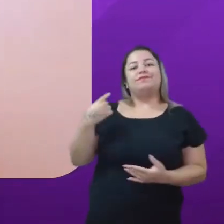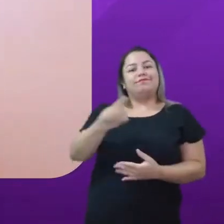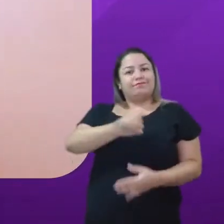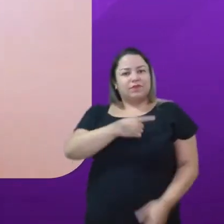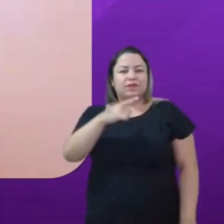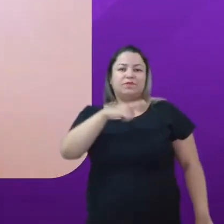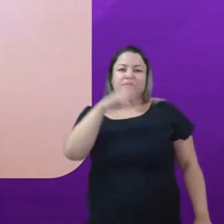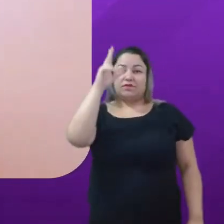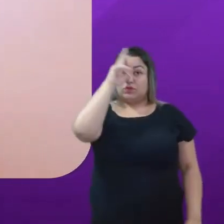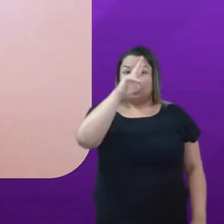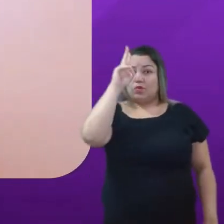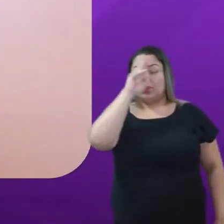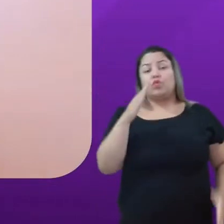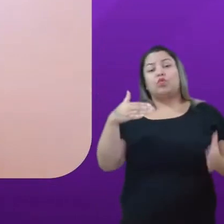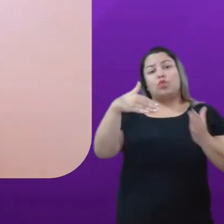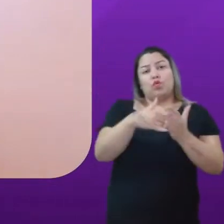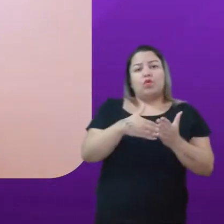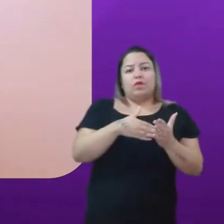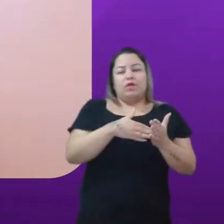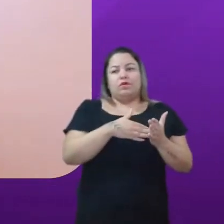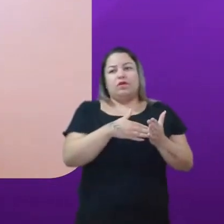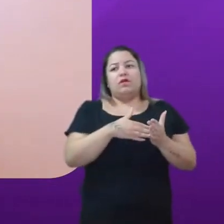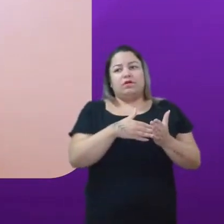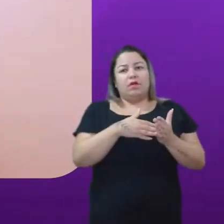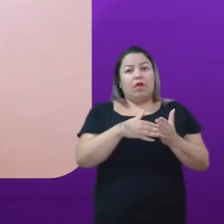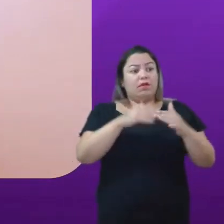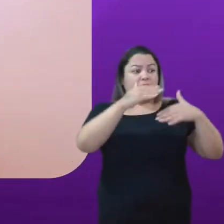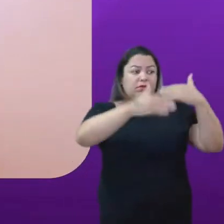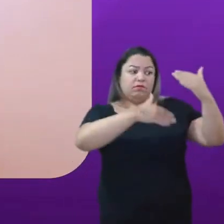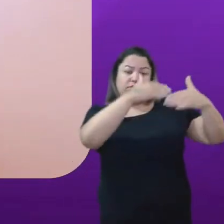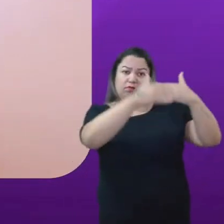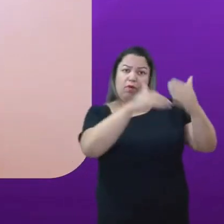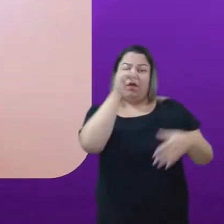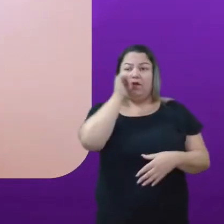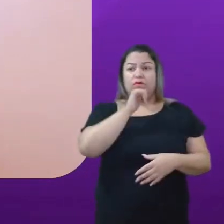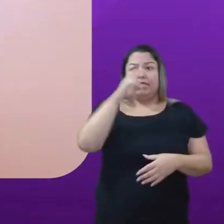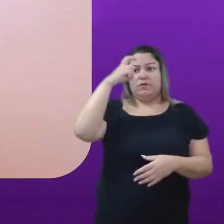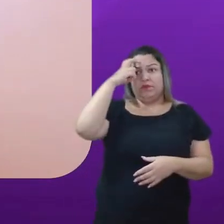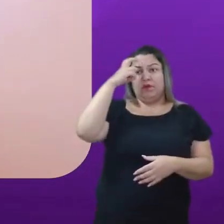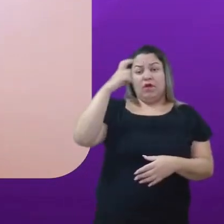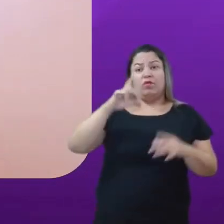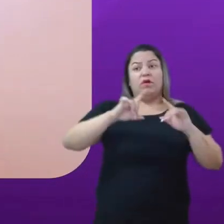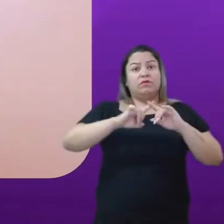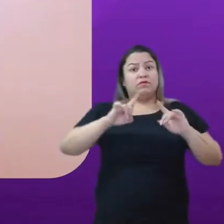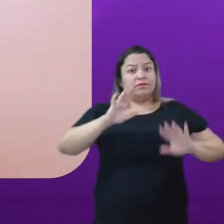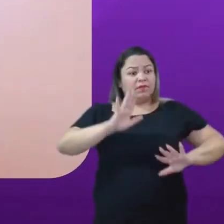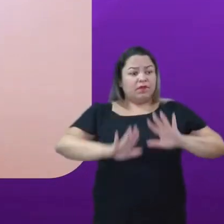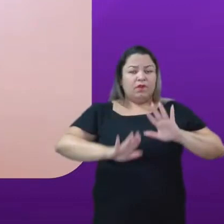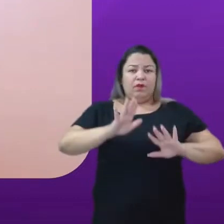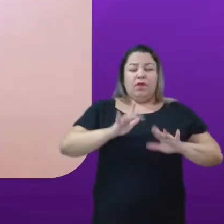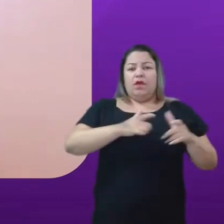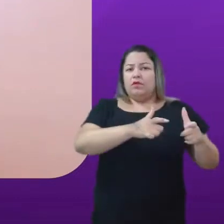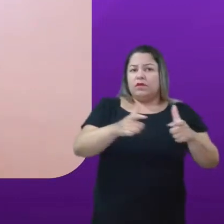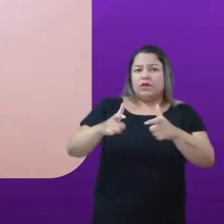na história, no último período, tido esse crescimento das mulheres no âmbito cultural, mas muitas vezes em